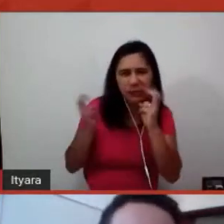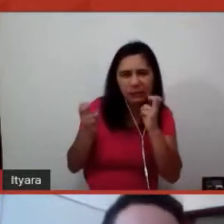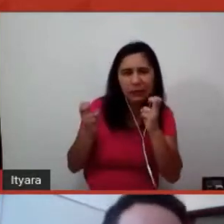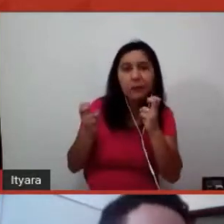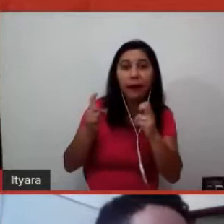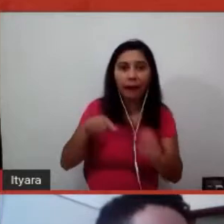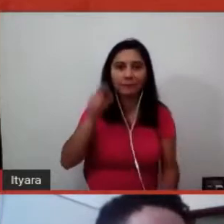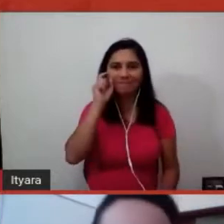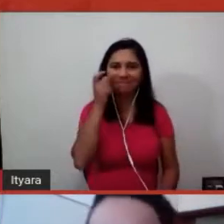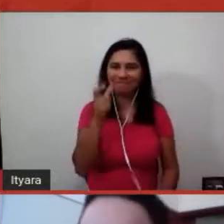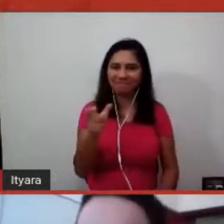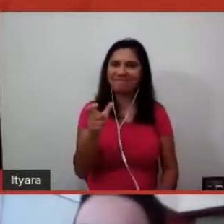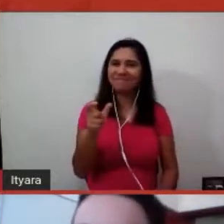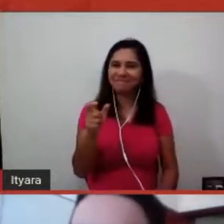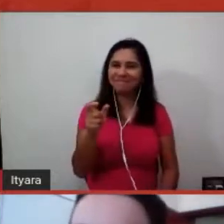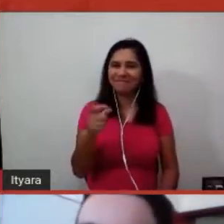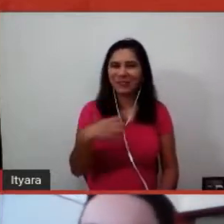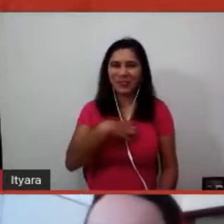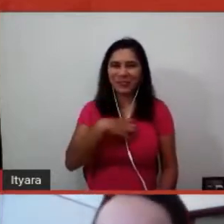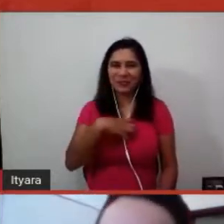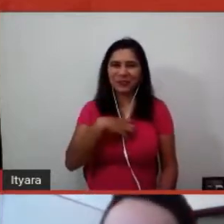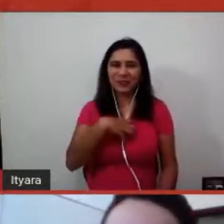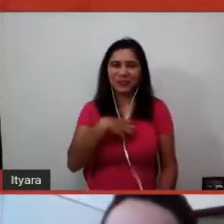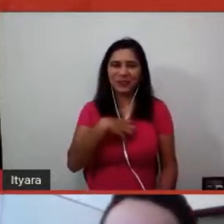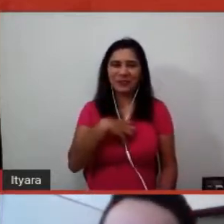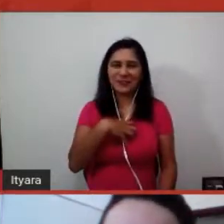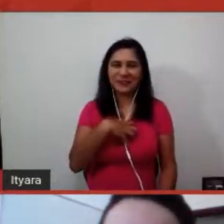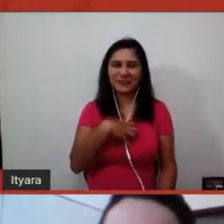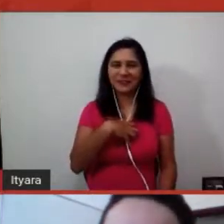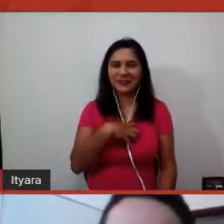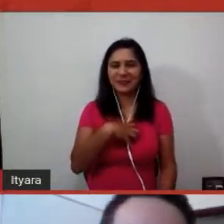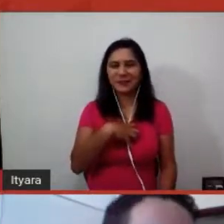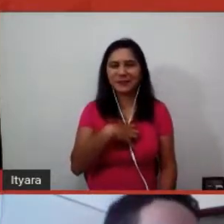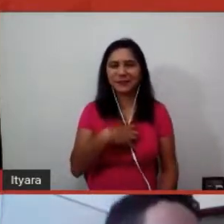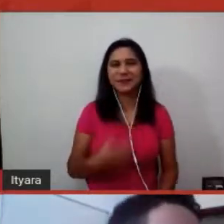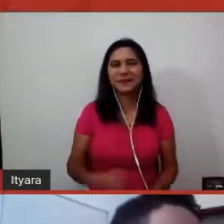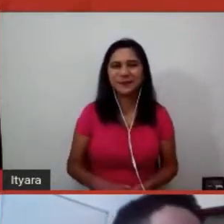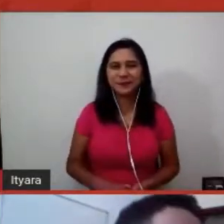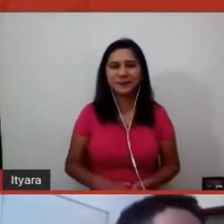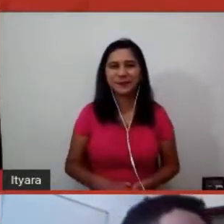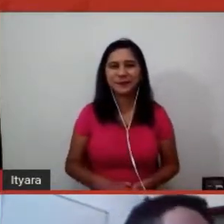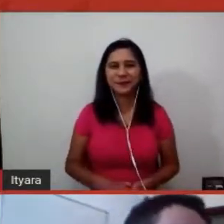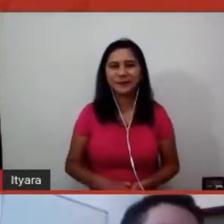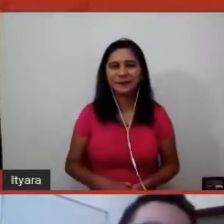muito interessante desse jeitinho que ela funciona, né?